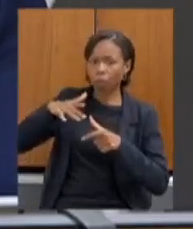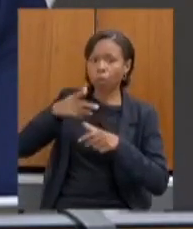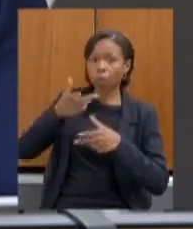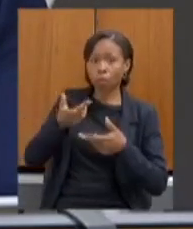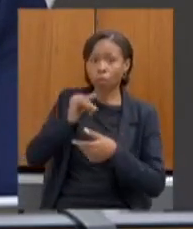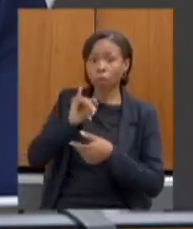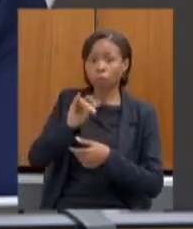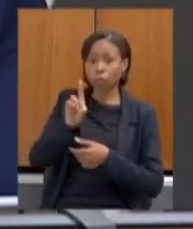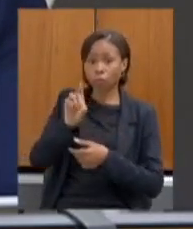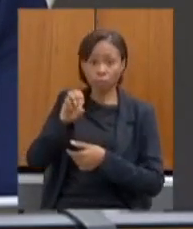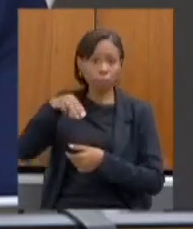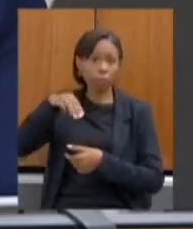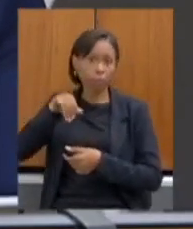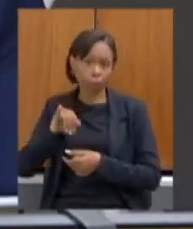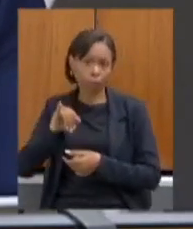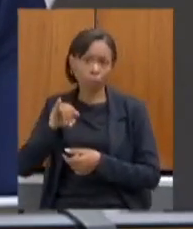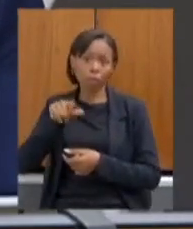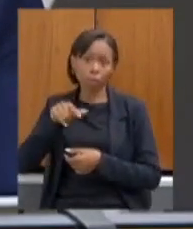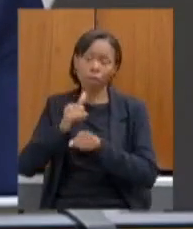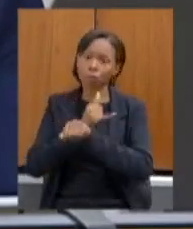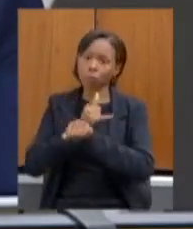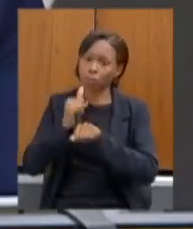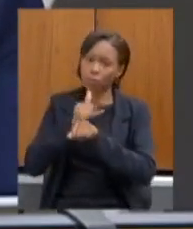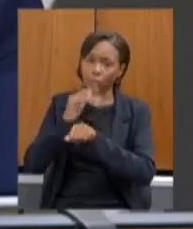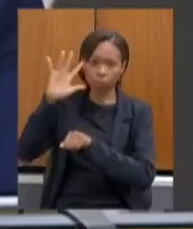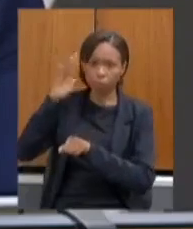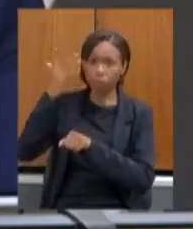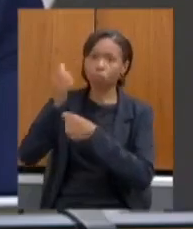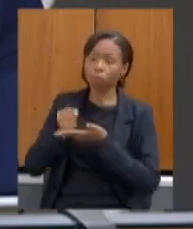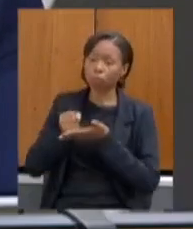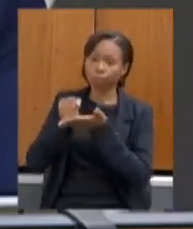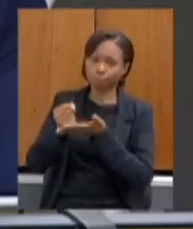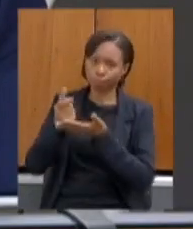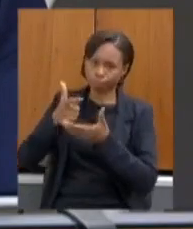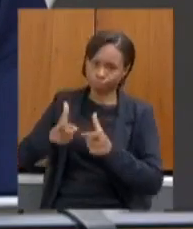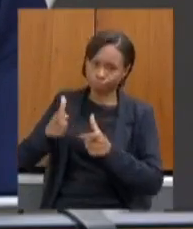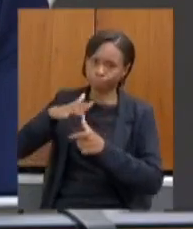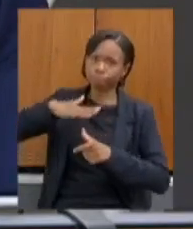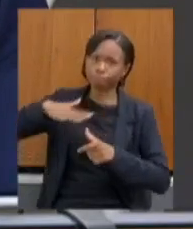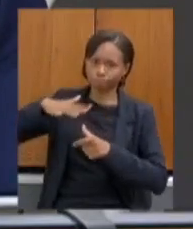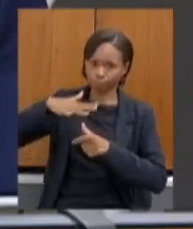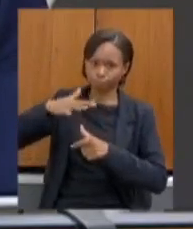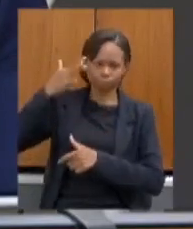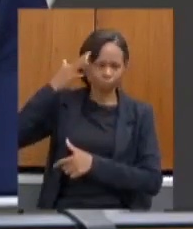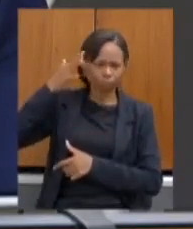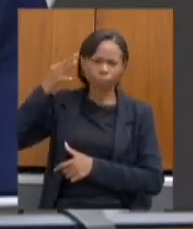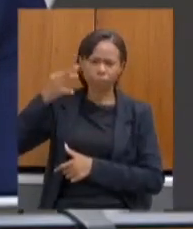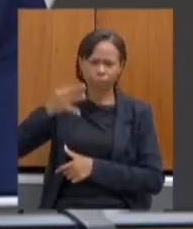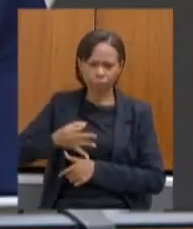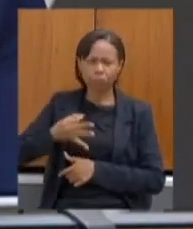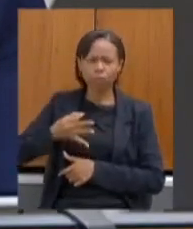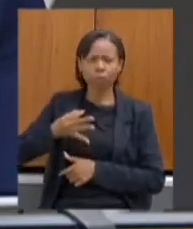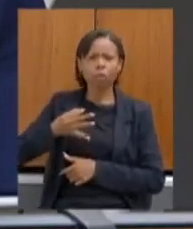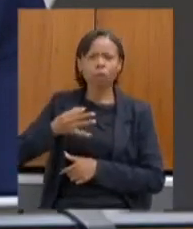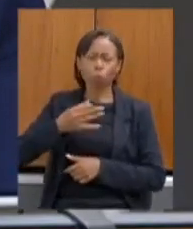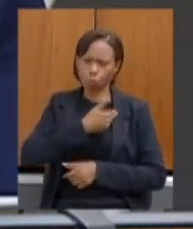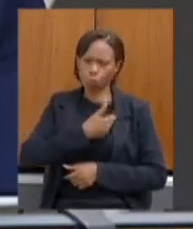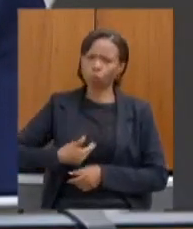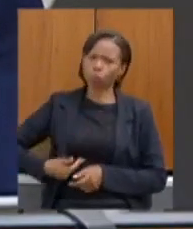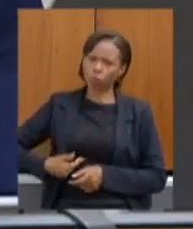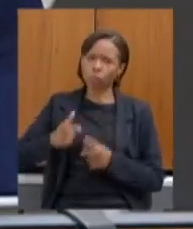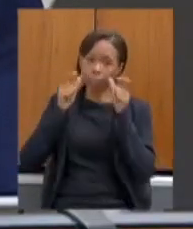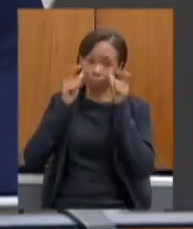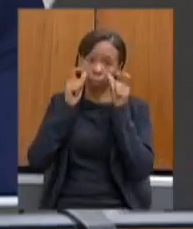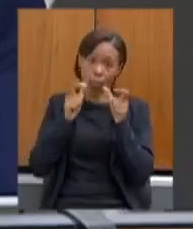um propulsor, como uma ferramenta para levar melhorias a essa região e com certeza é sim interesse do nosso Estado em